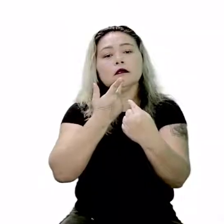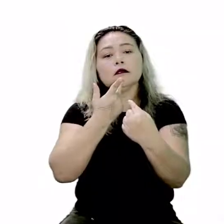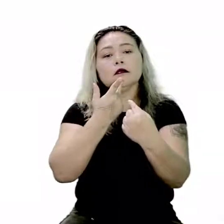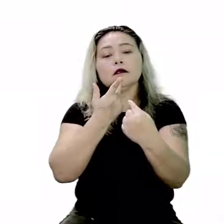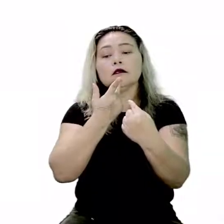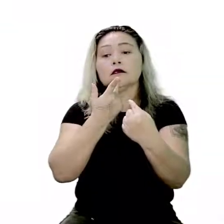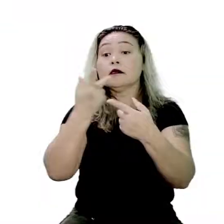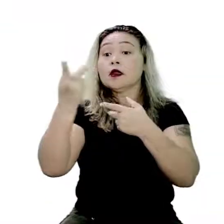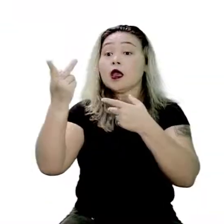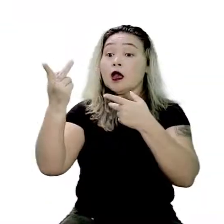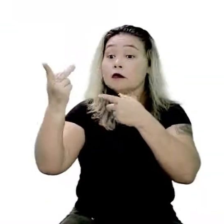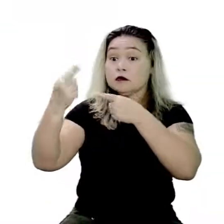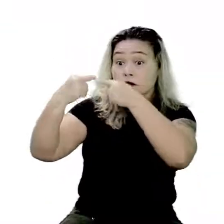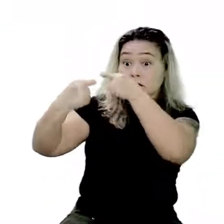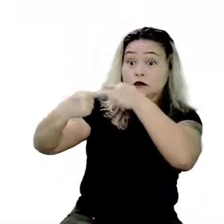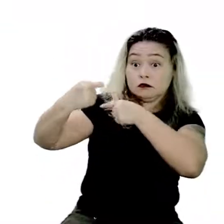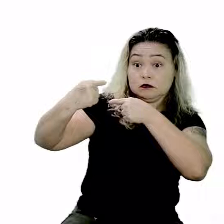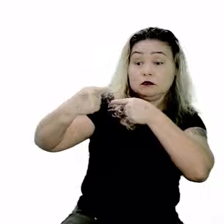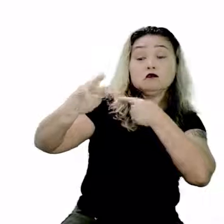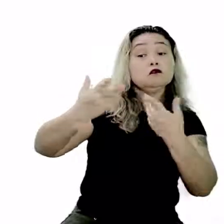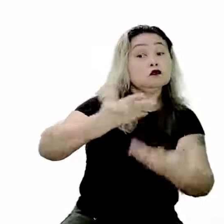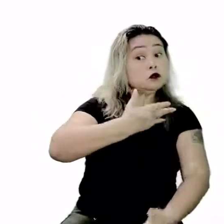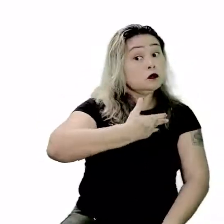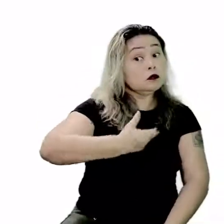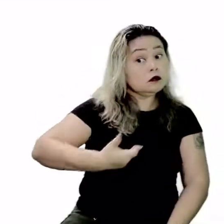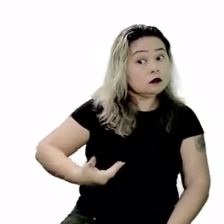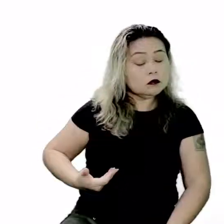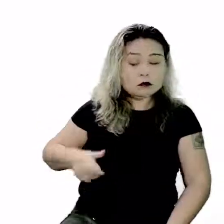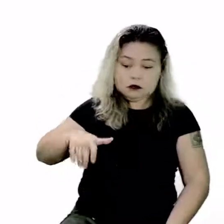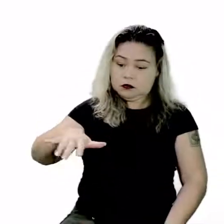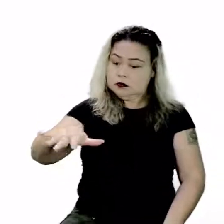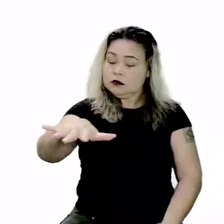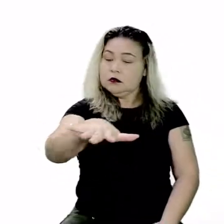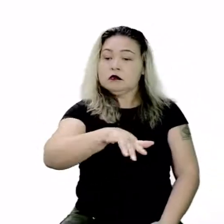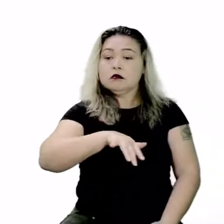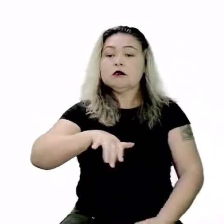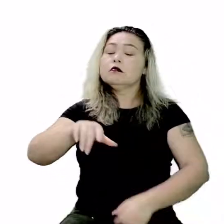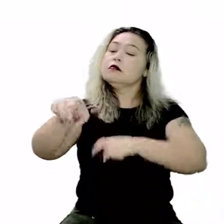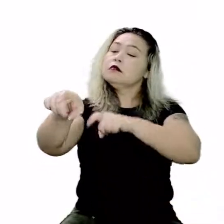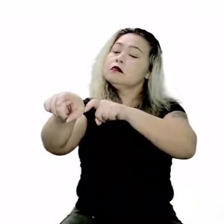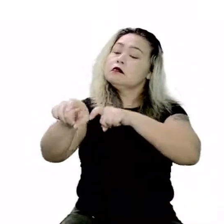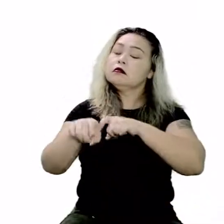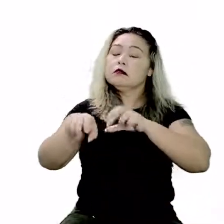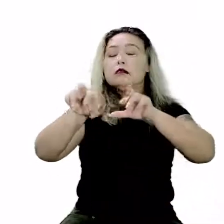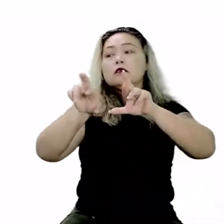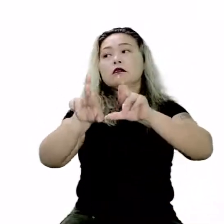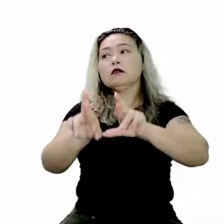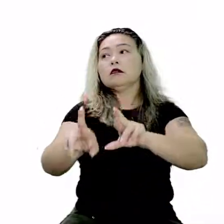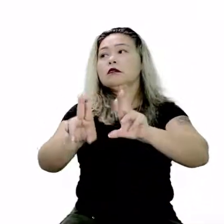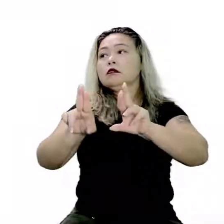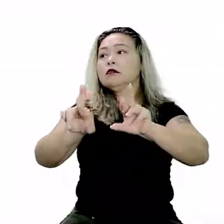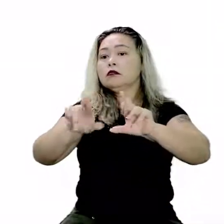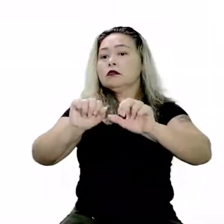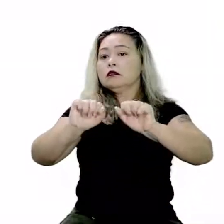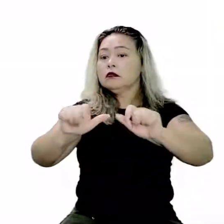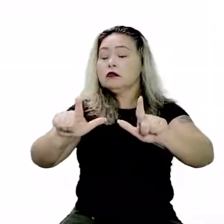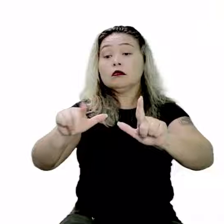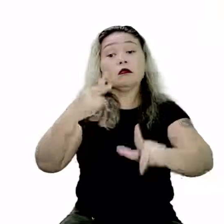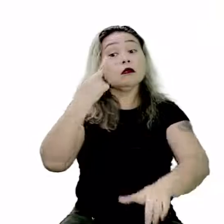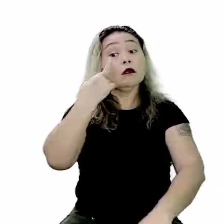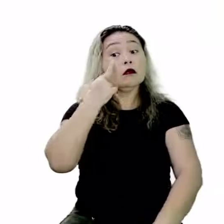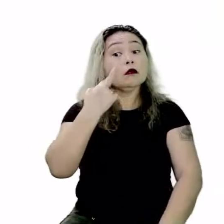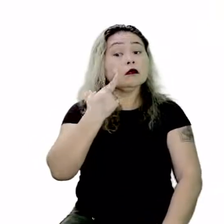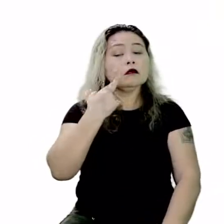sobre políticas públicas da área rural de Rondônia, ok? Então você